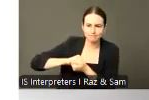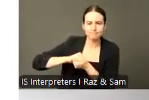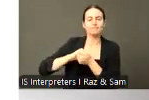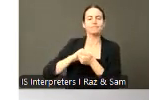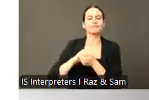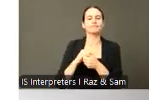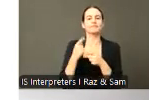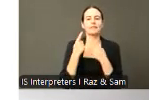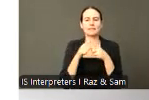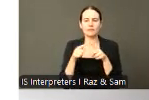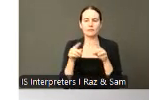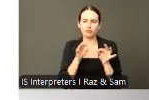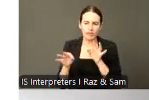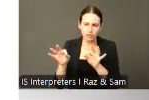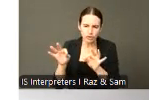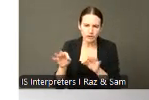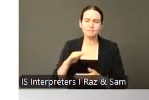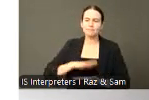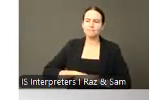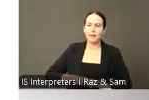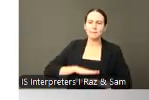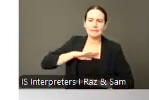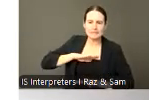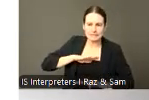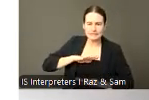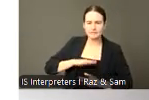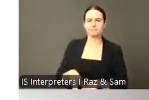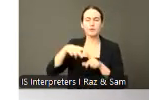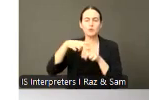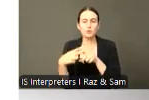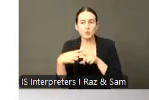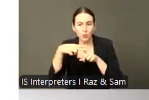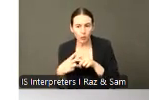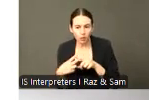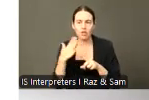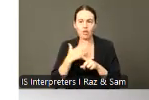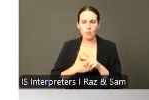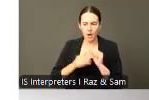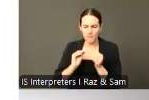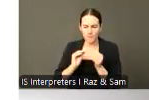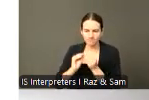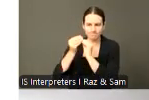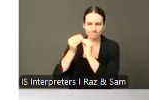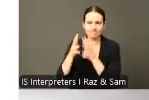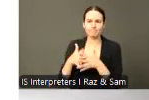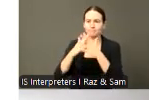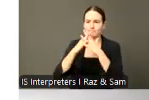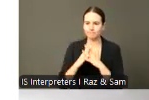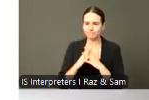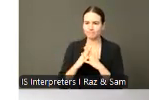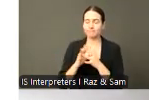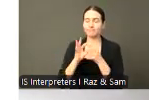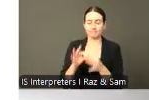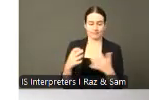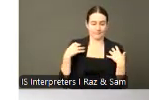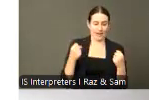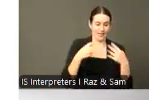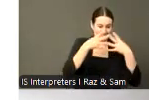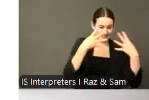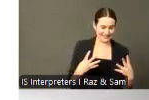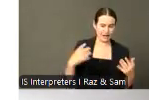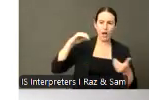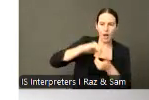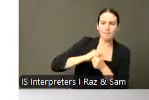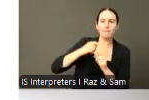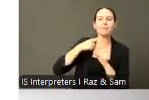e ferramentas entre os atores do sistema de saúde e comunidades, estabelecimento do posicionamento político do plano de